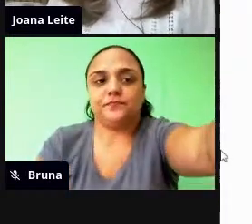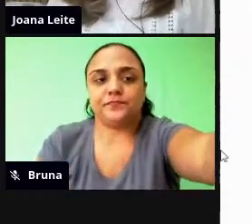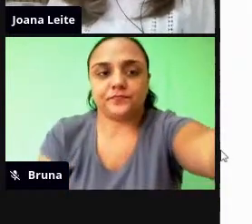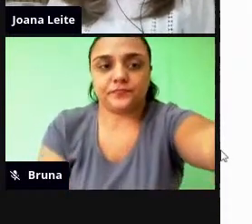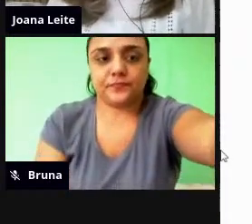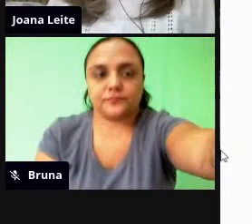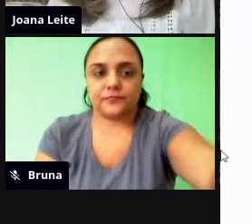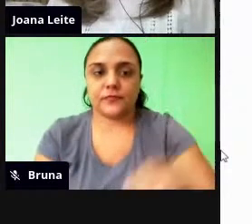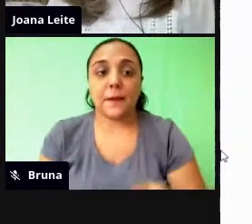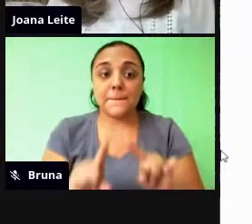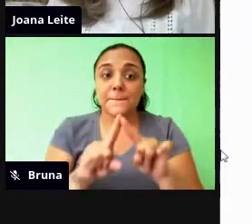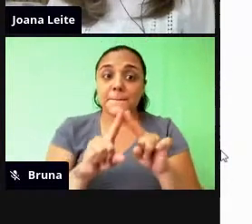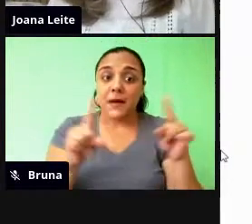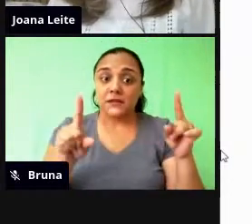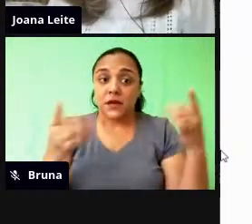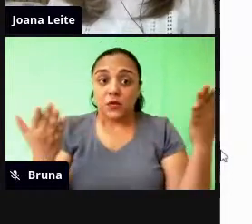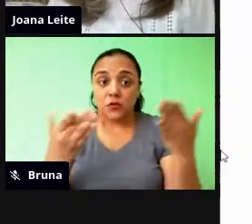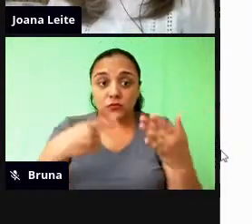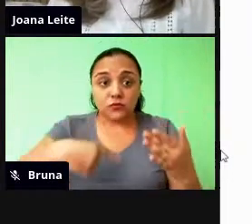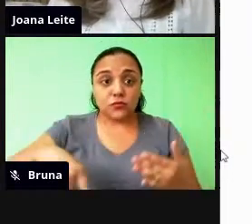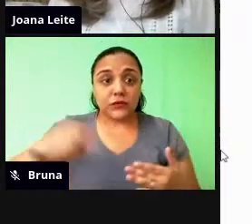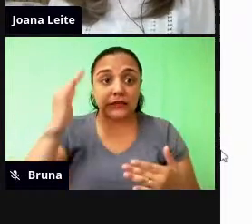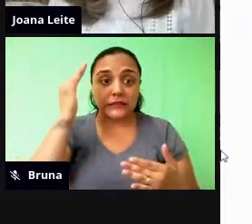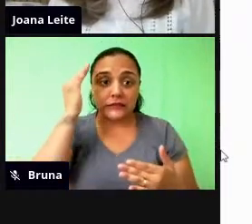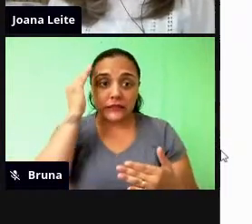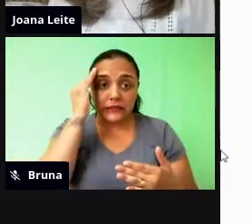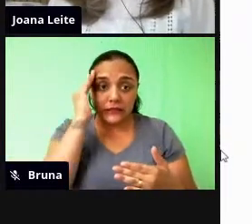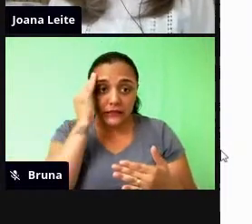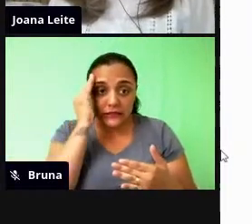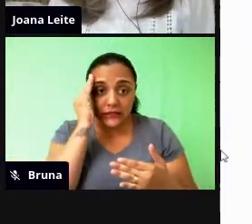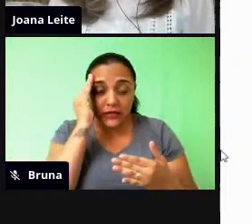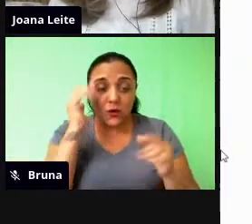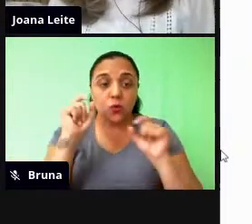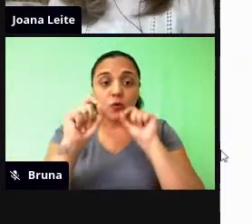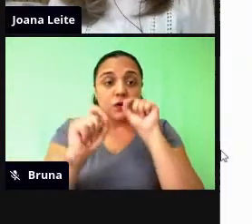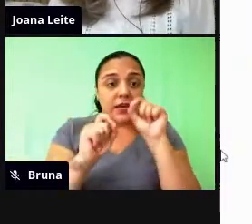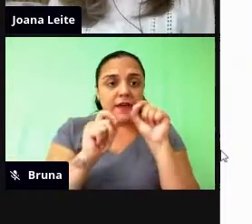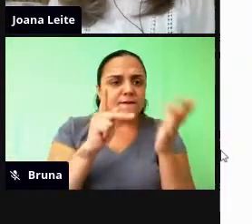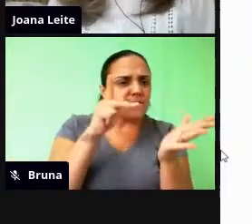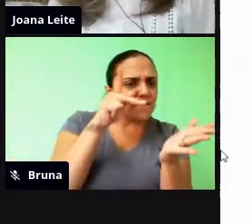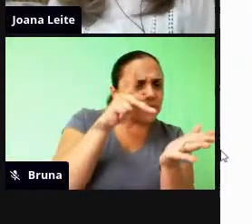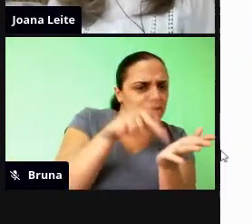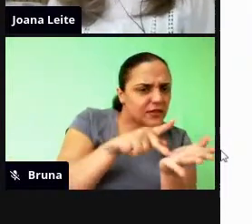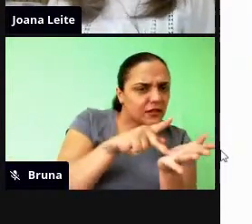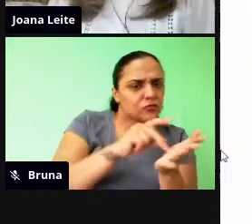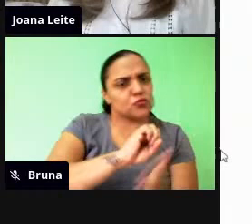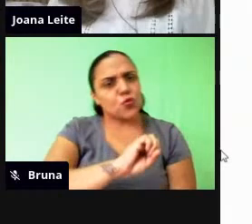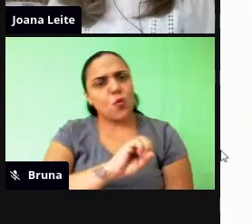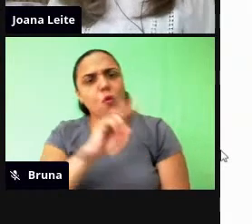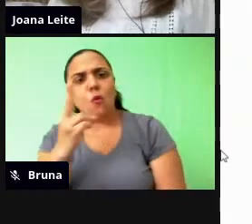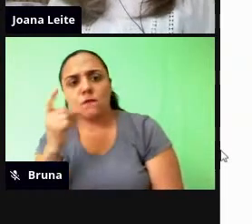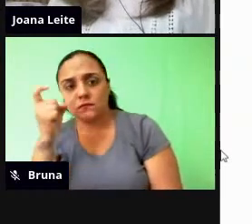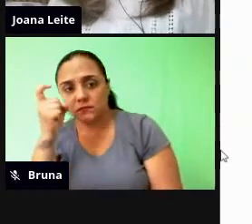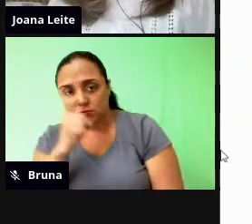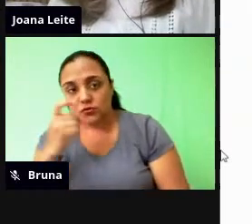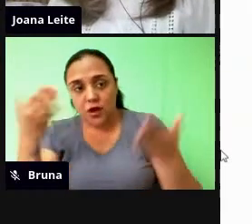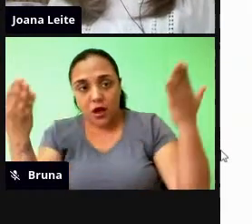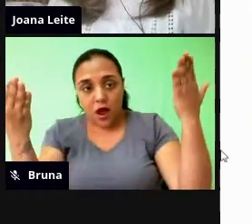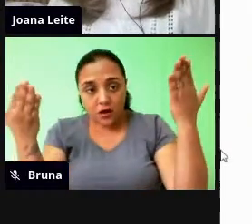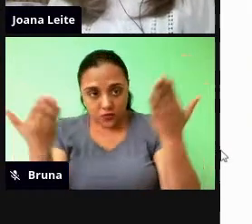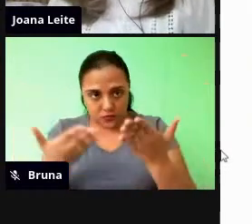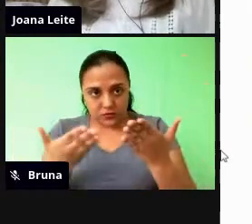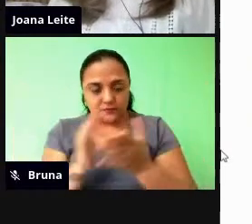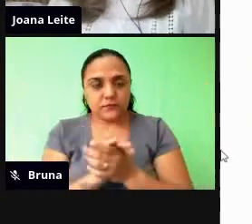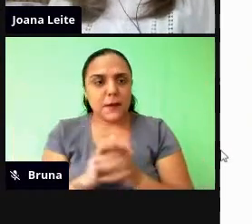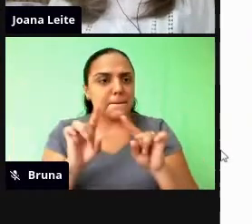fazendo essa correlação, né, com o autismo. Algumas coisas são mitos, outras coisas já tem estudos comprovando, mas ainda não existe uma